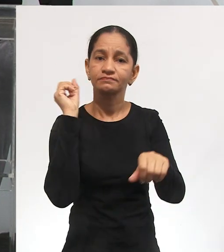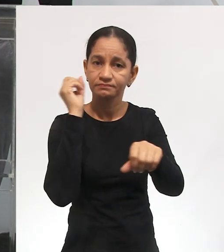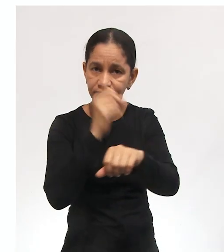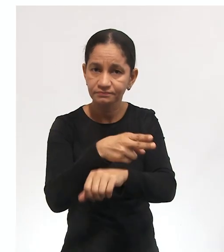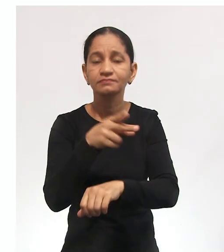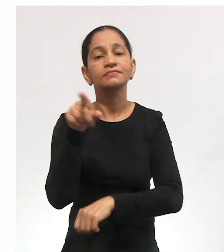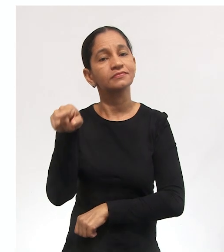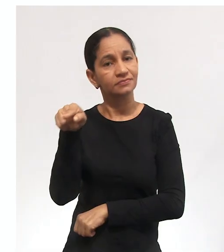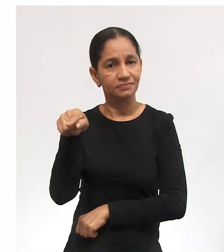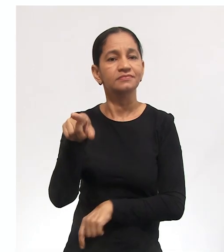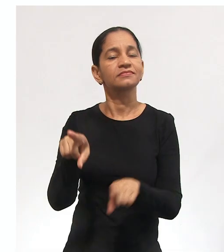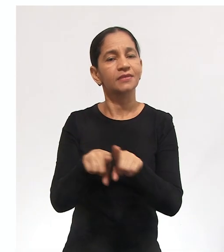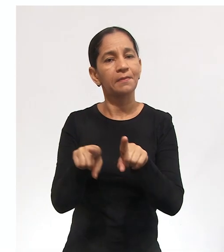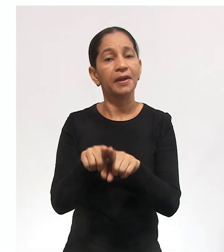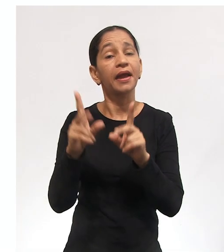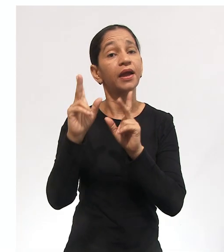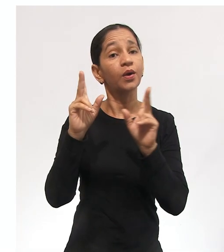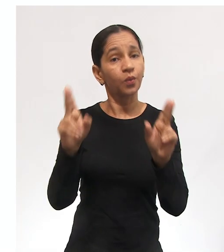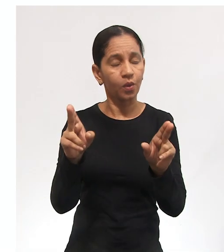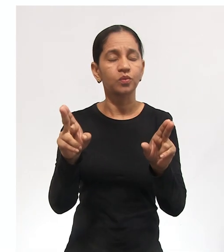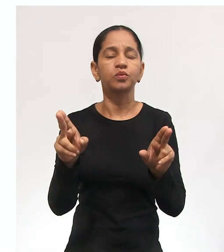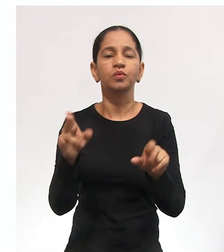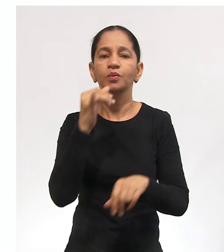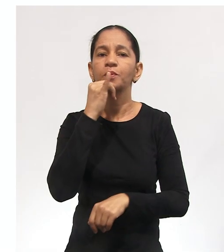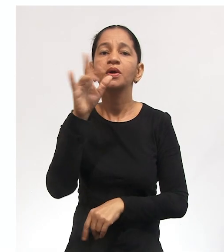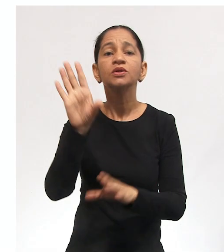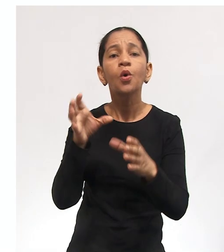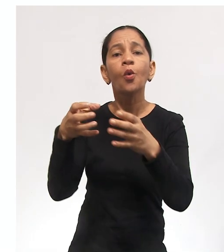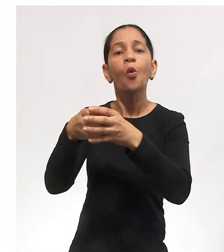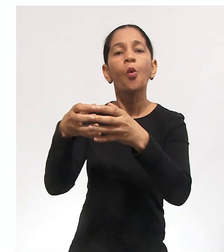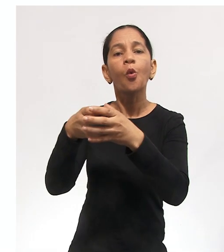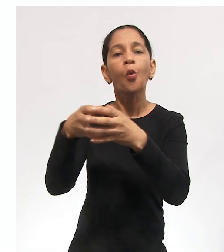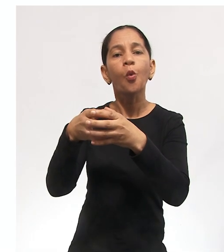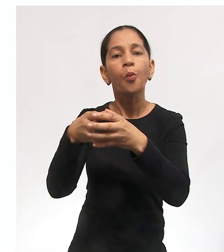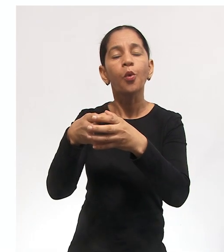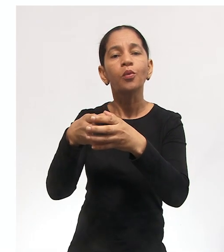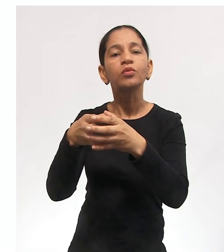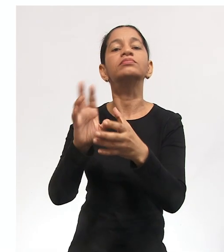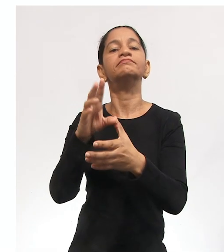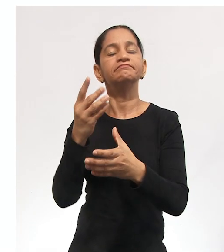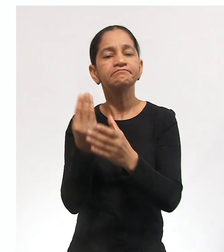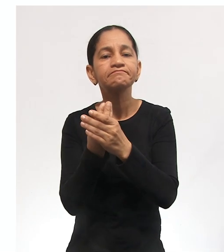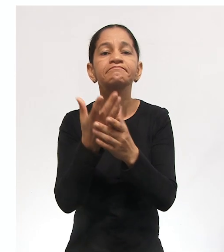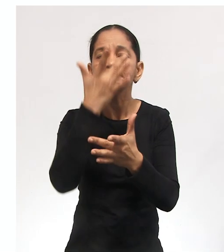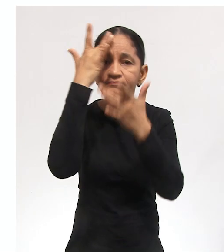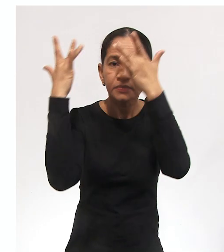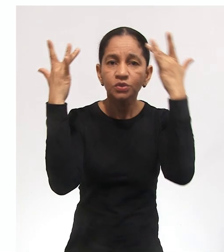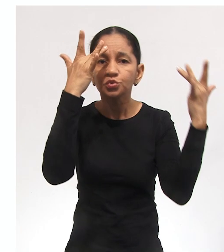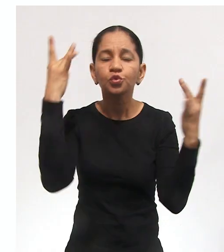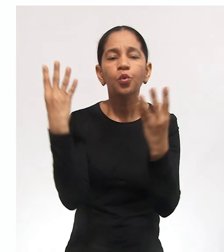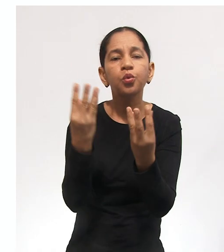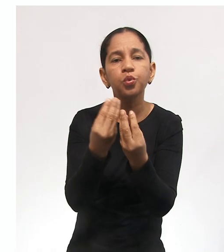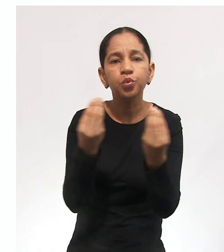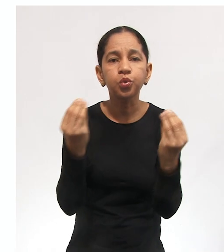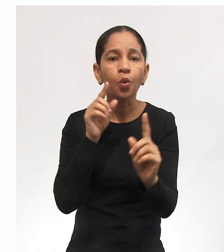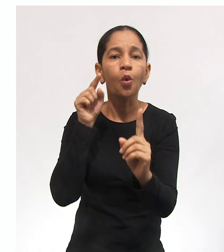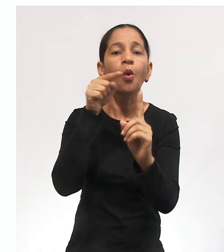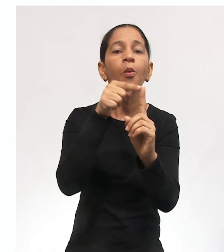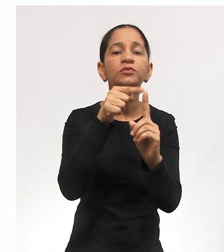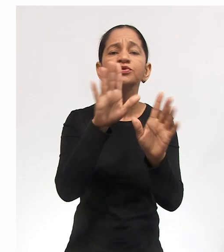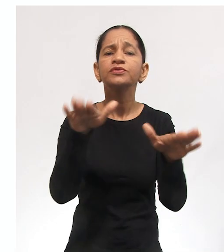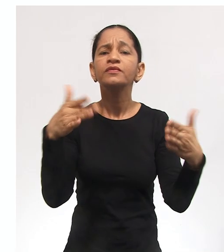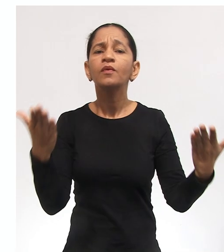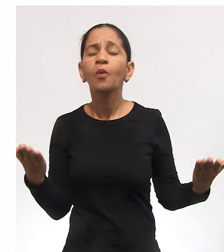empregador. Também é considerado empregador o grupo econômico. Então, o grupo econômico ele tem o